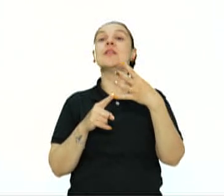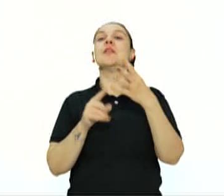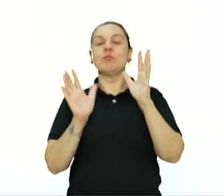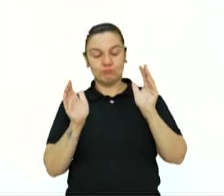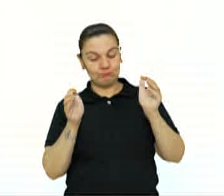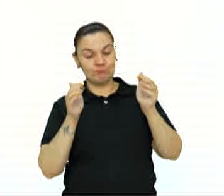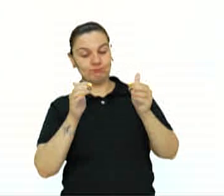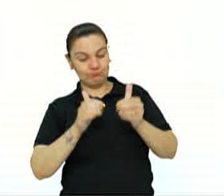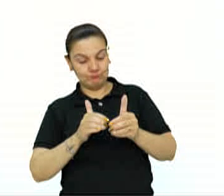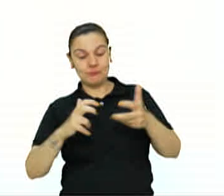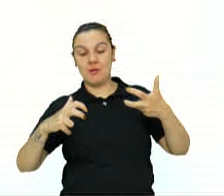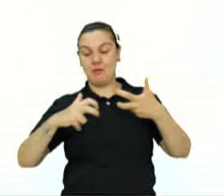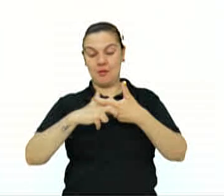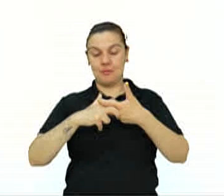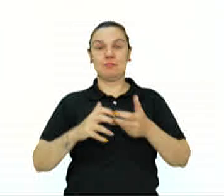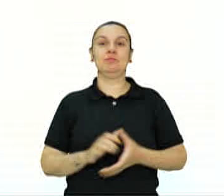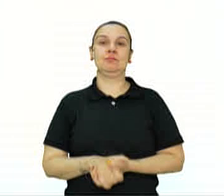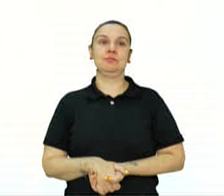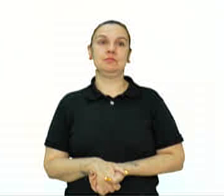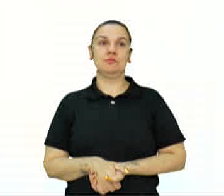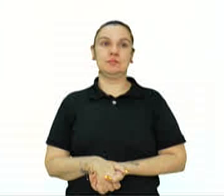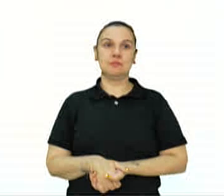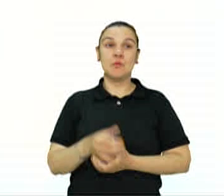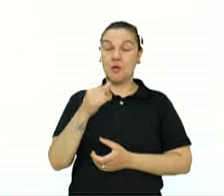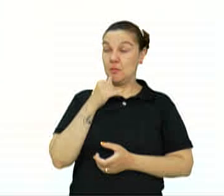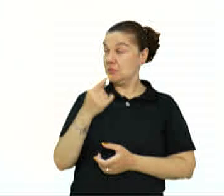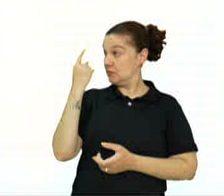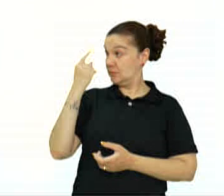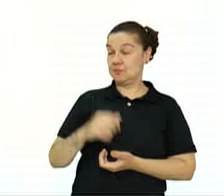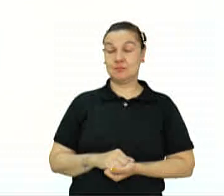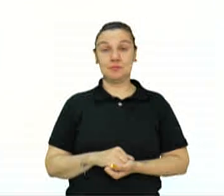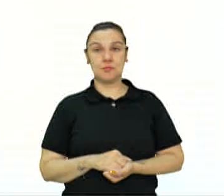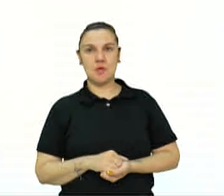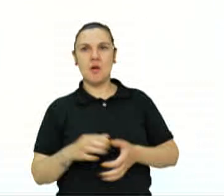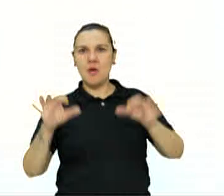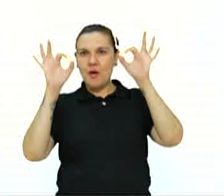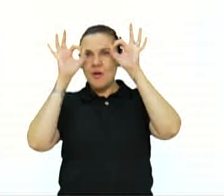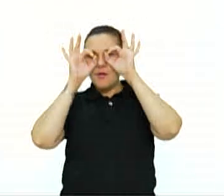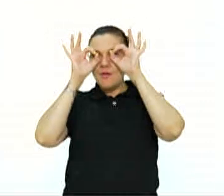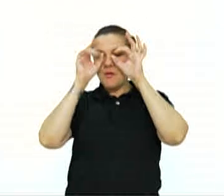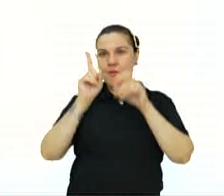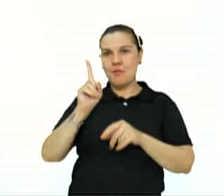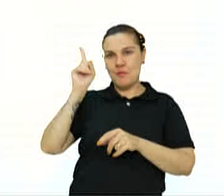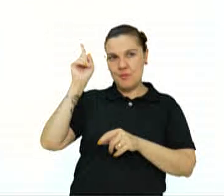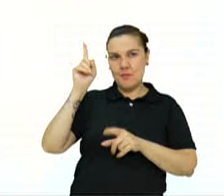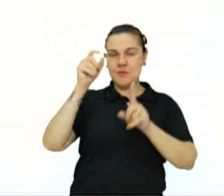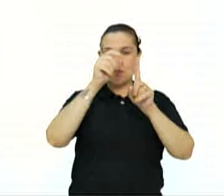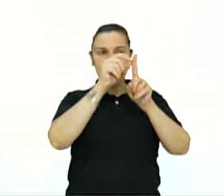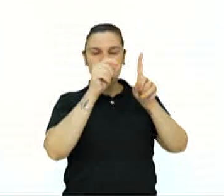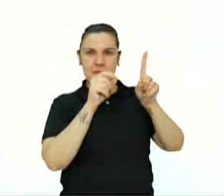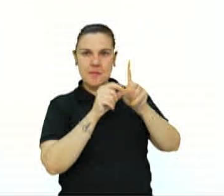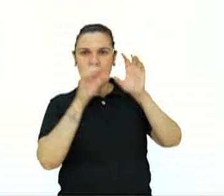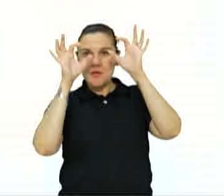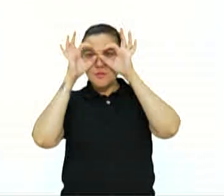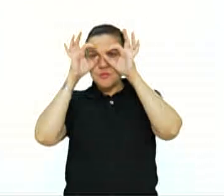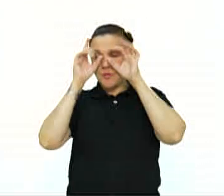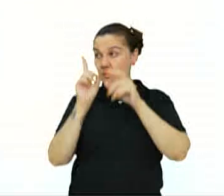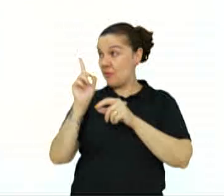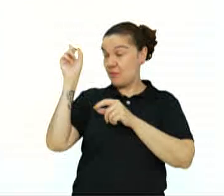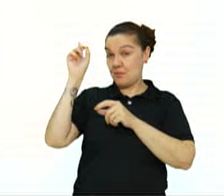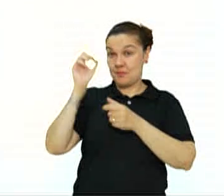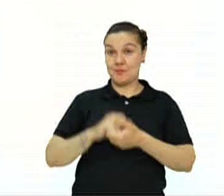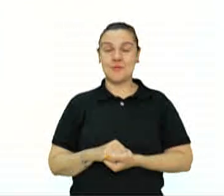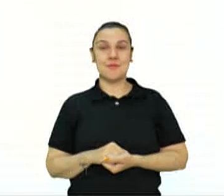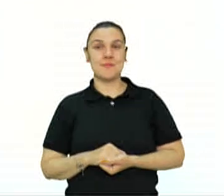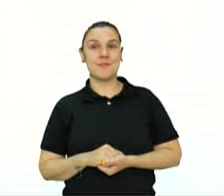isolamento reprodutivo. Aqui eu tenho um exemplo de uma coruja, uma espécie de coruja. Essas duas